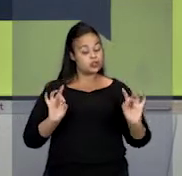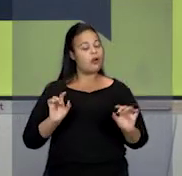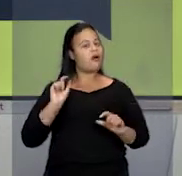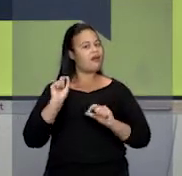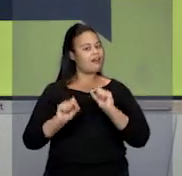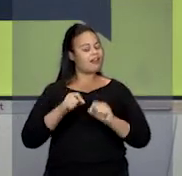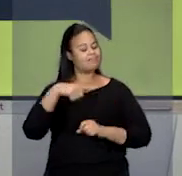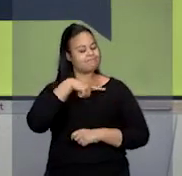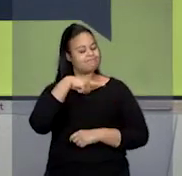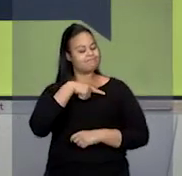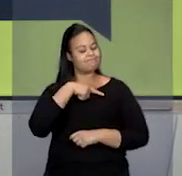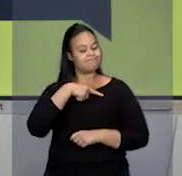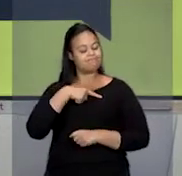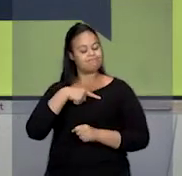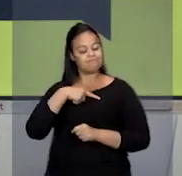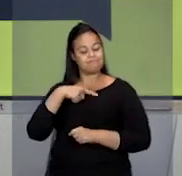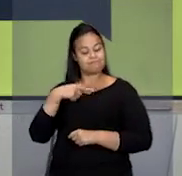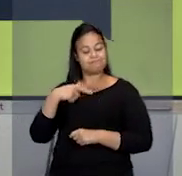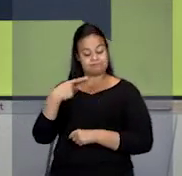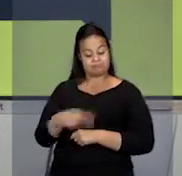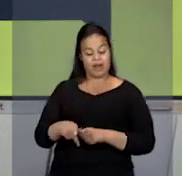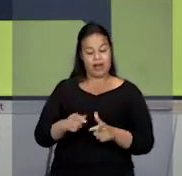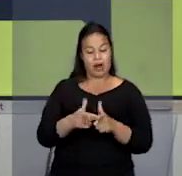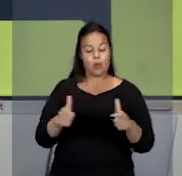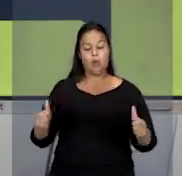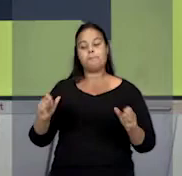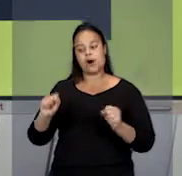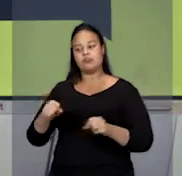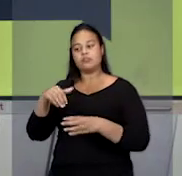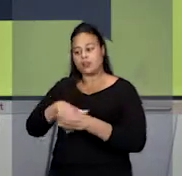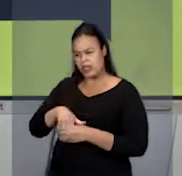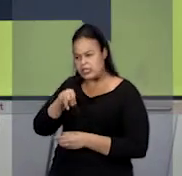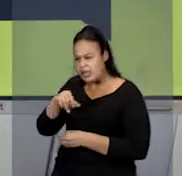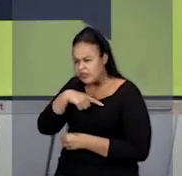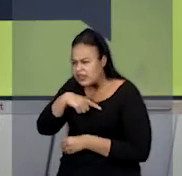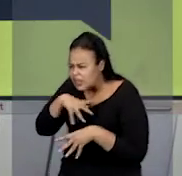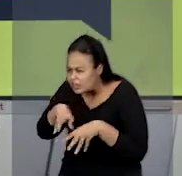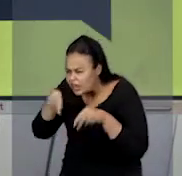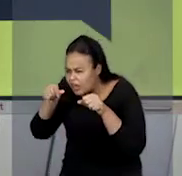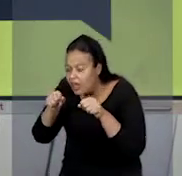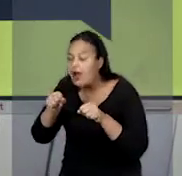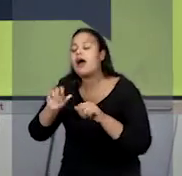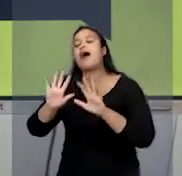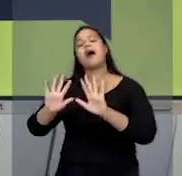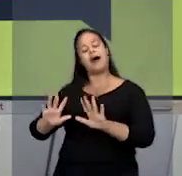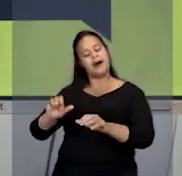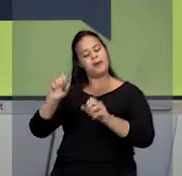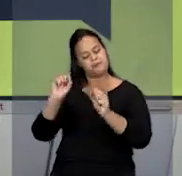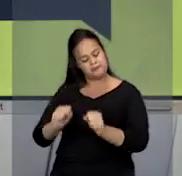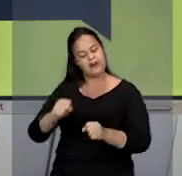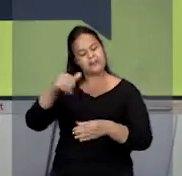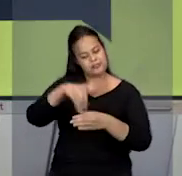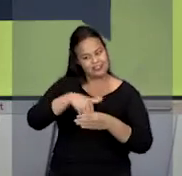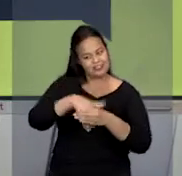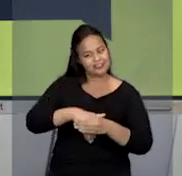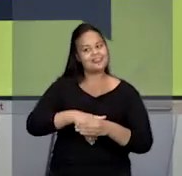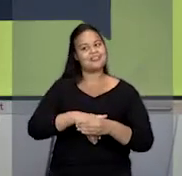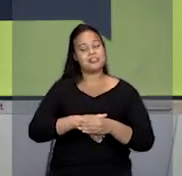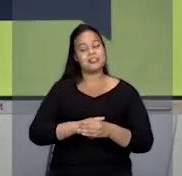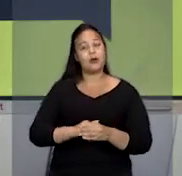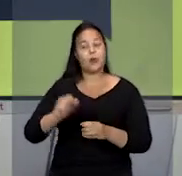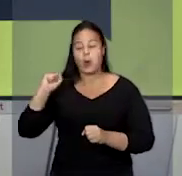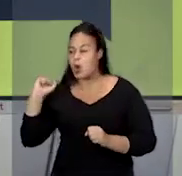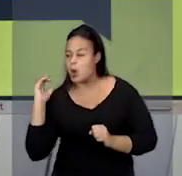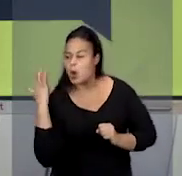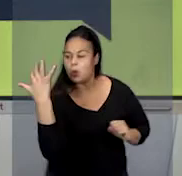grande quantidade podia votar. E aí, como esse território era um território mínimo para se plantar mandioca, ficou esse